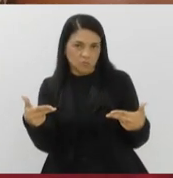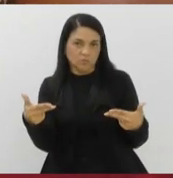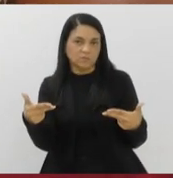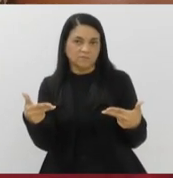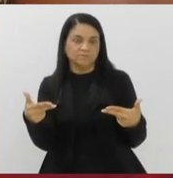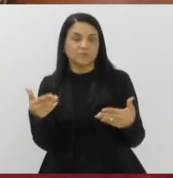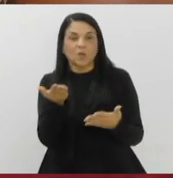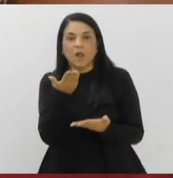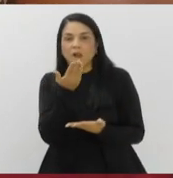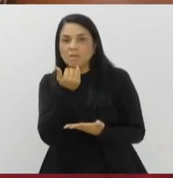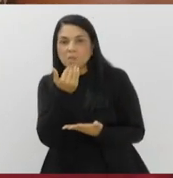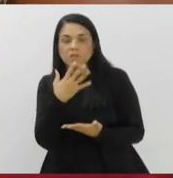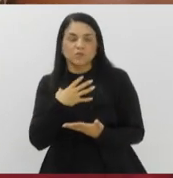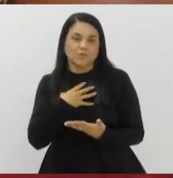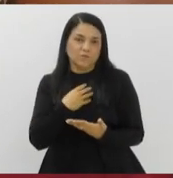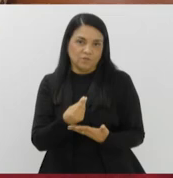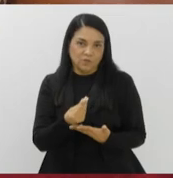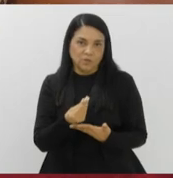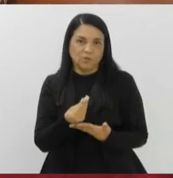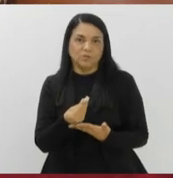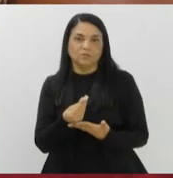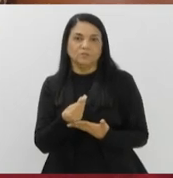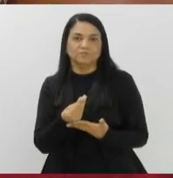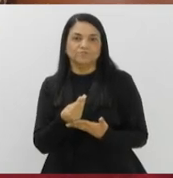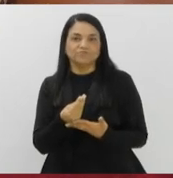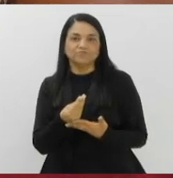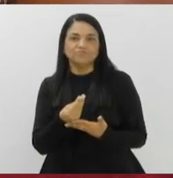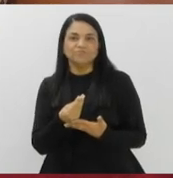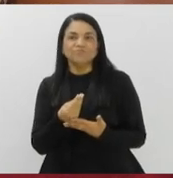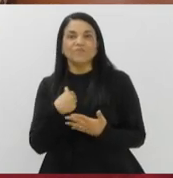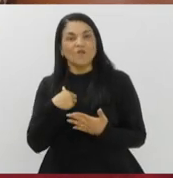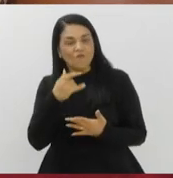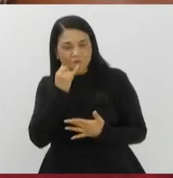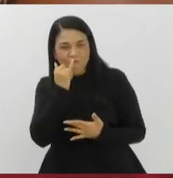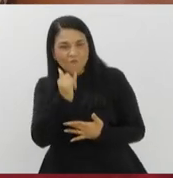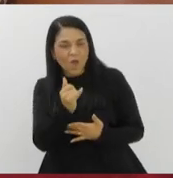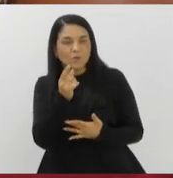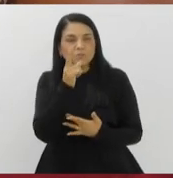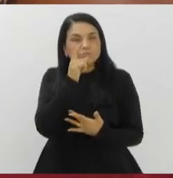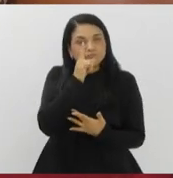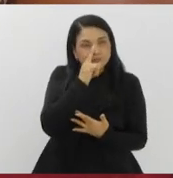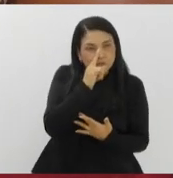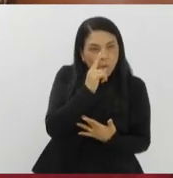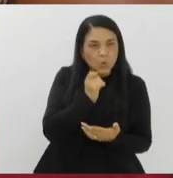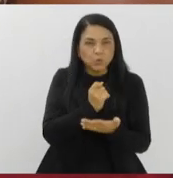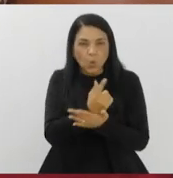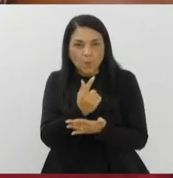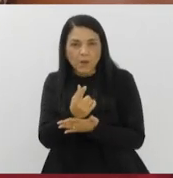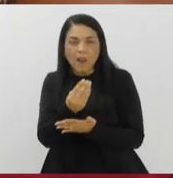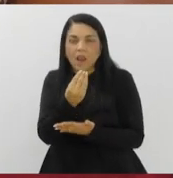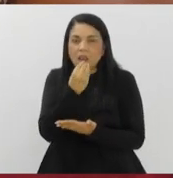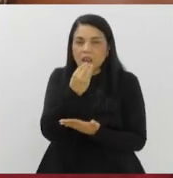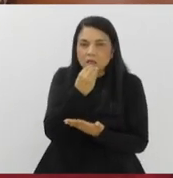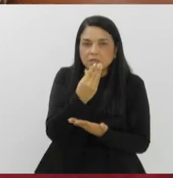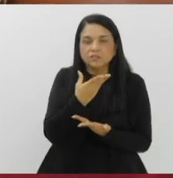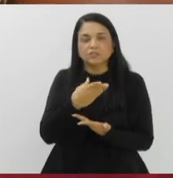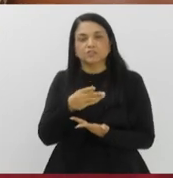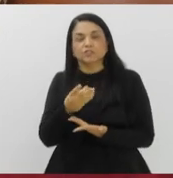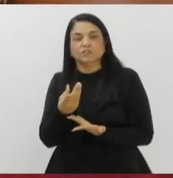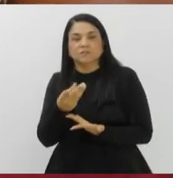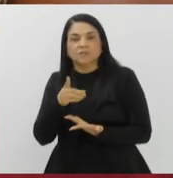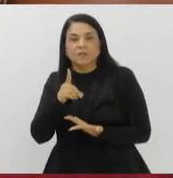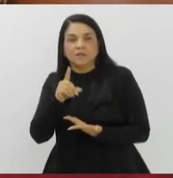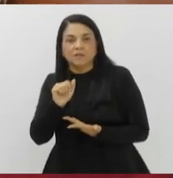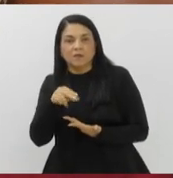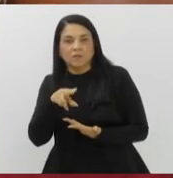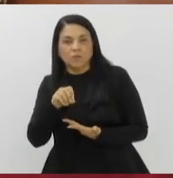um alimento para o seu filho, para você poder chegar, eu digo sempre, um biscoito, né? O lanche, o Danone, porque o que, que seu filho